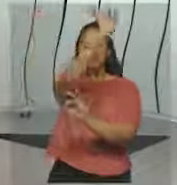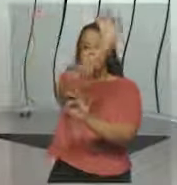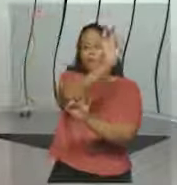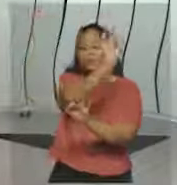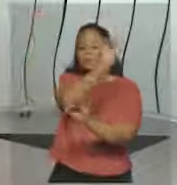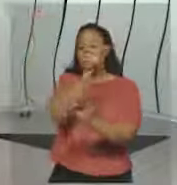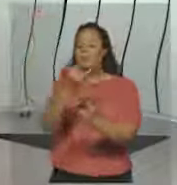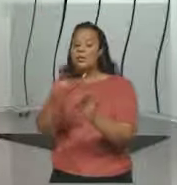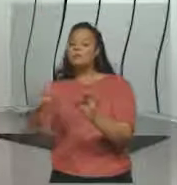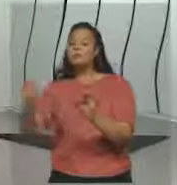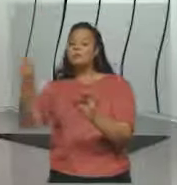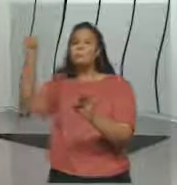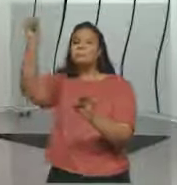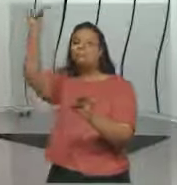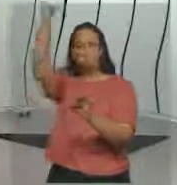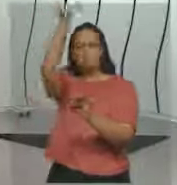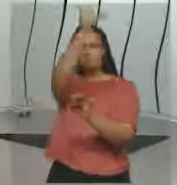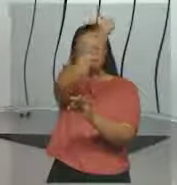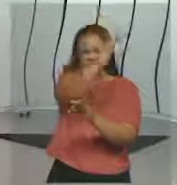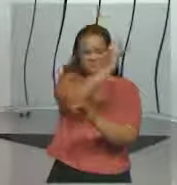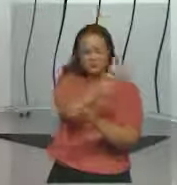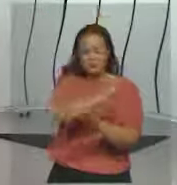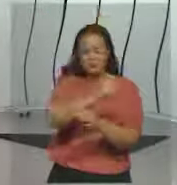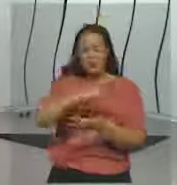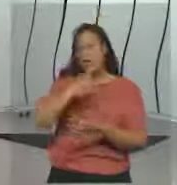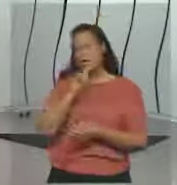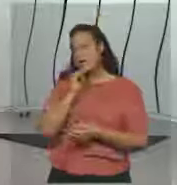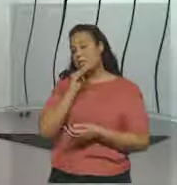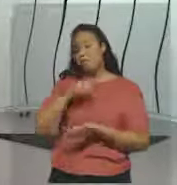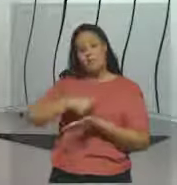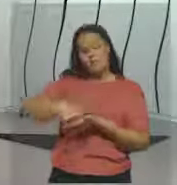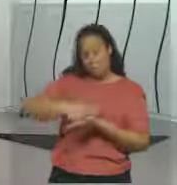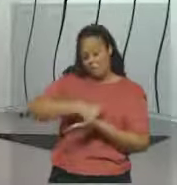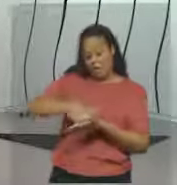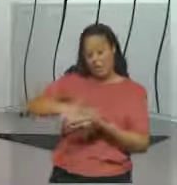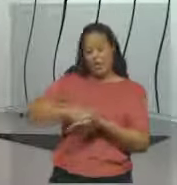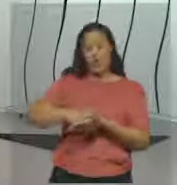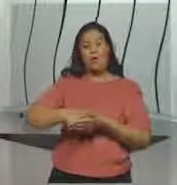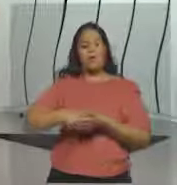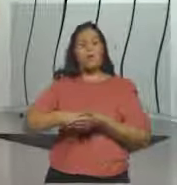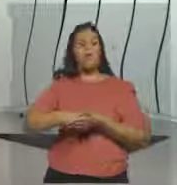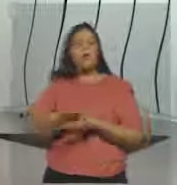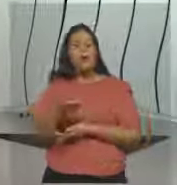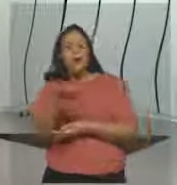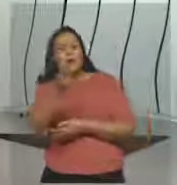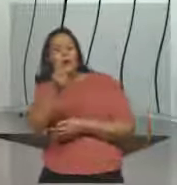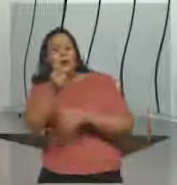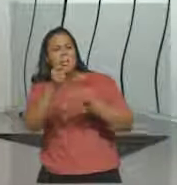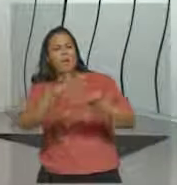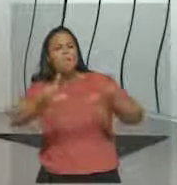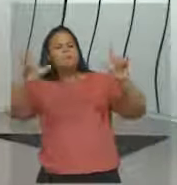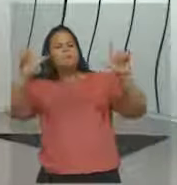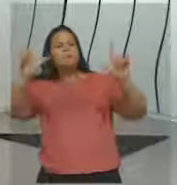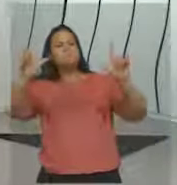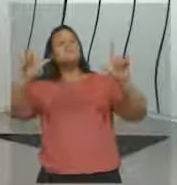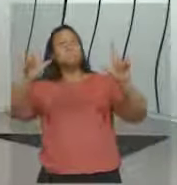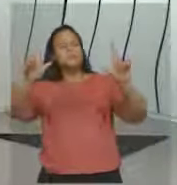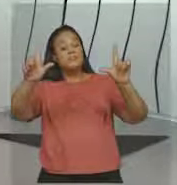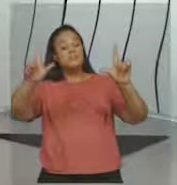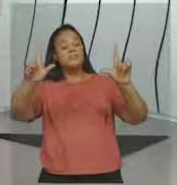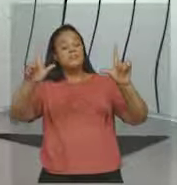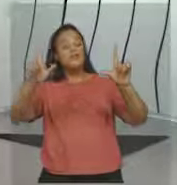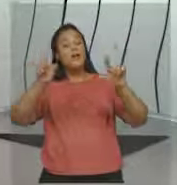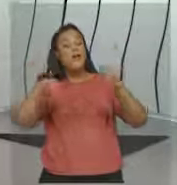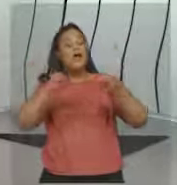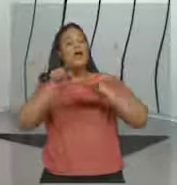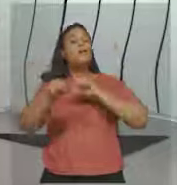lá, os fios elétricos, né? O fio do seu ferro de passar roupa, o fio da televisão que você vai ligar lá na tomada. Então esse fio é o condutor,